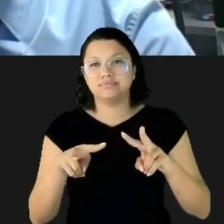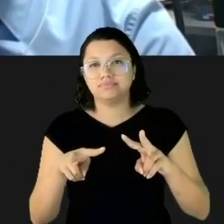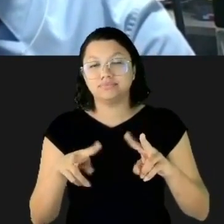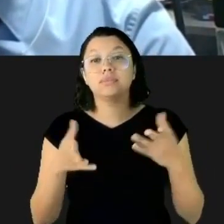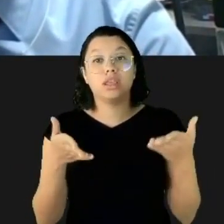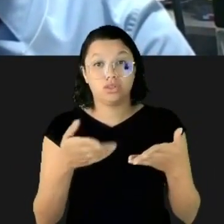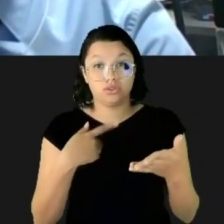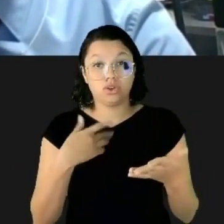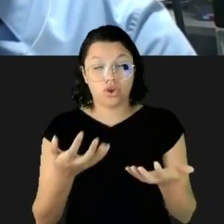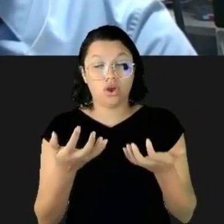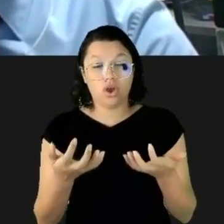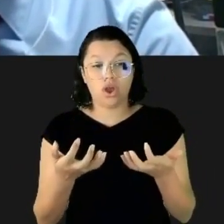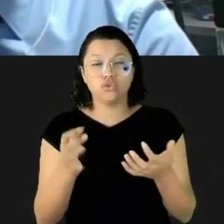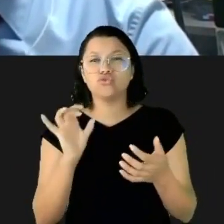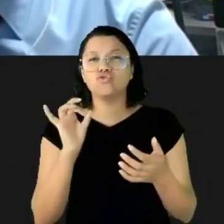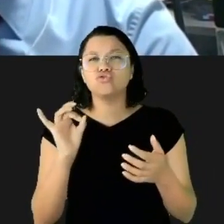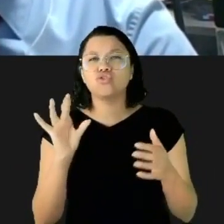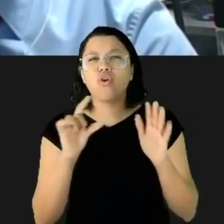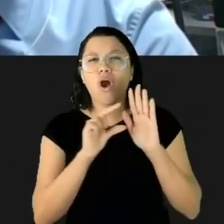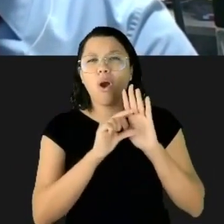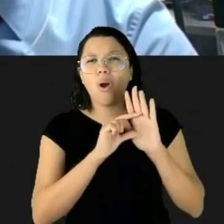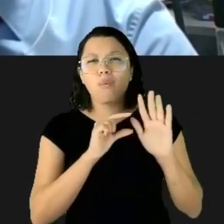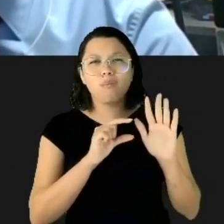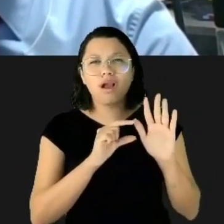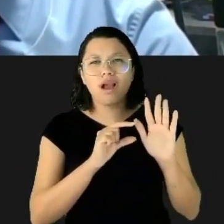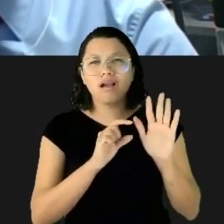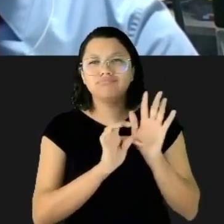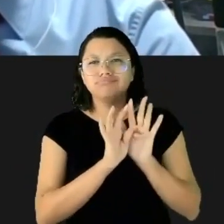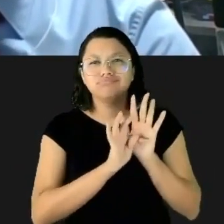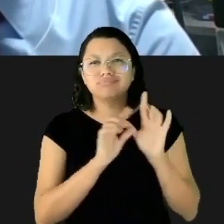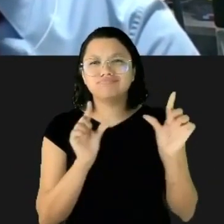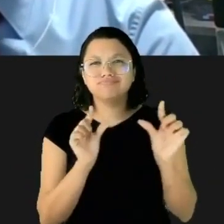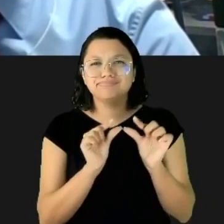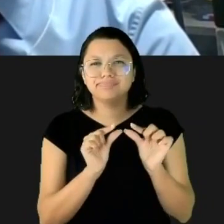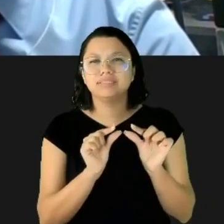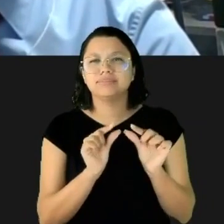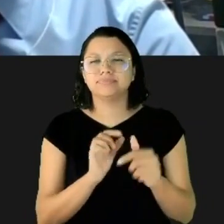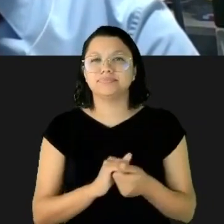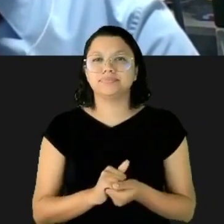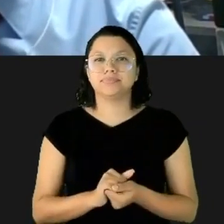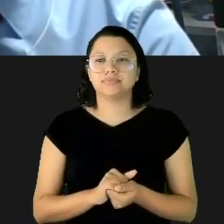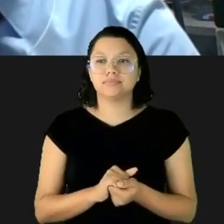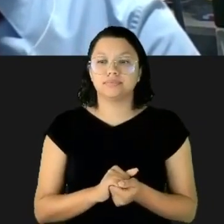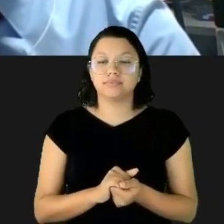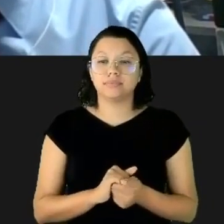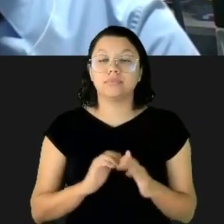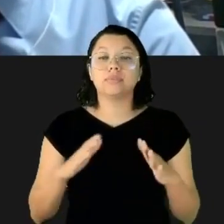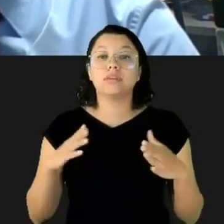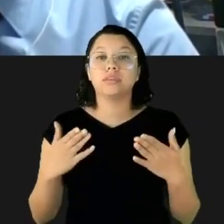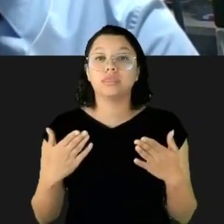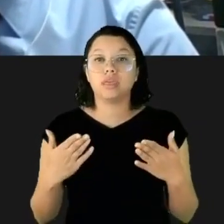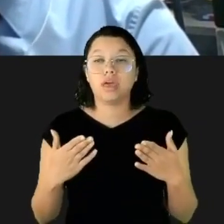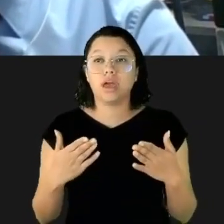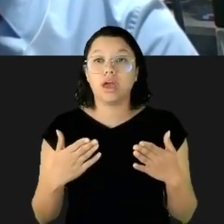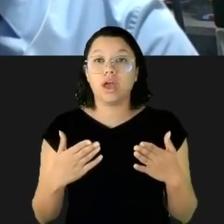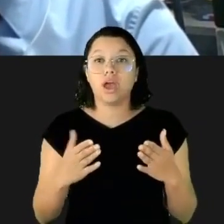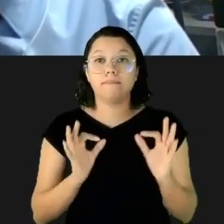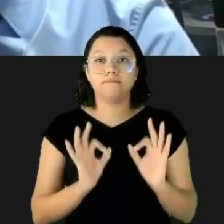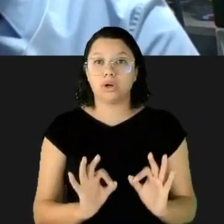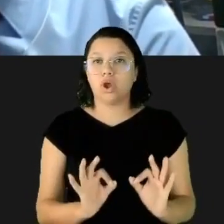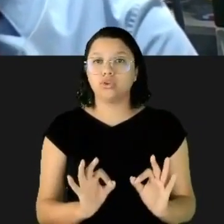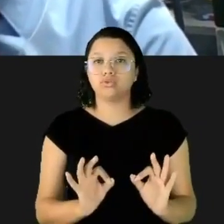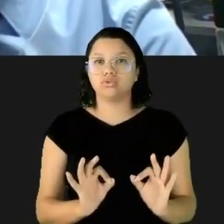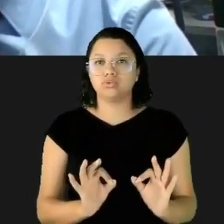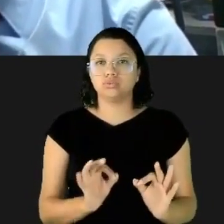é isso aqui que eu quero é só uma parte pequena então você vem aqui pronto